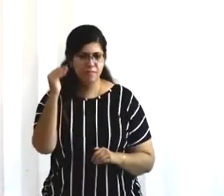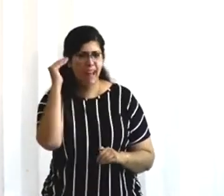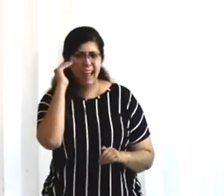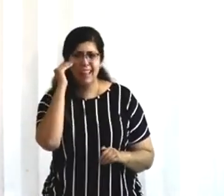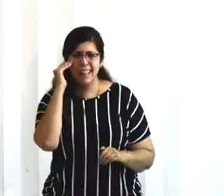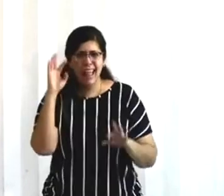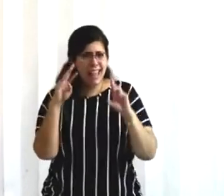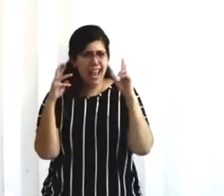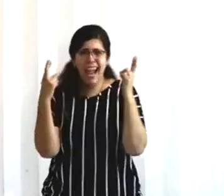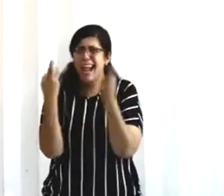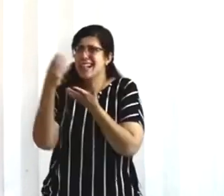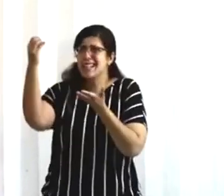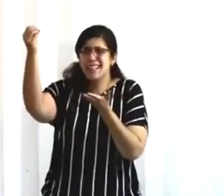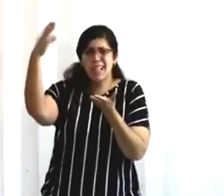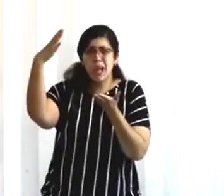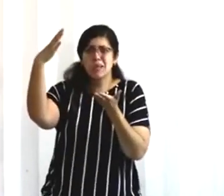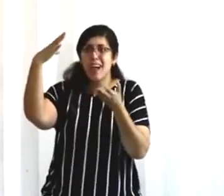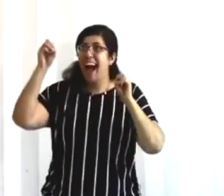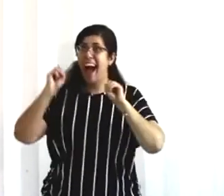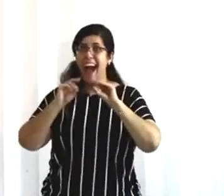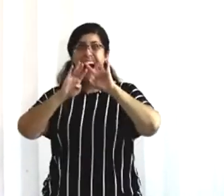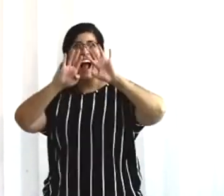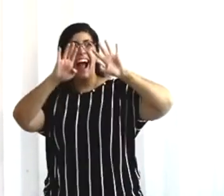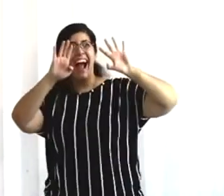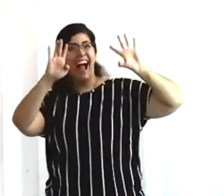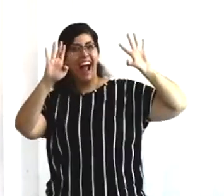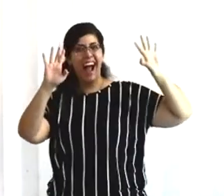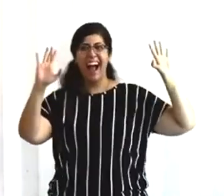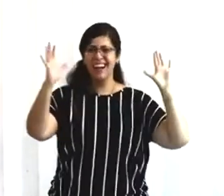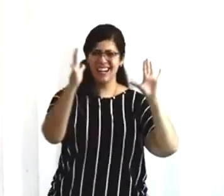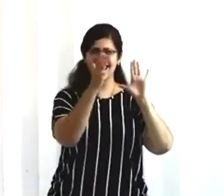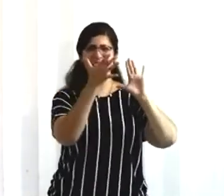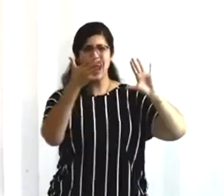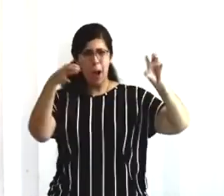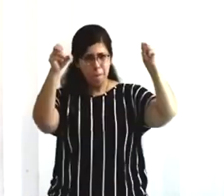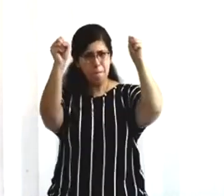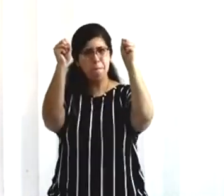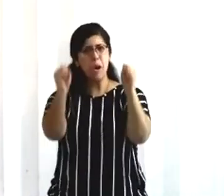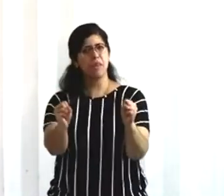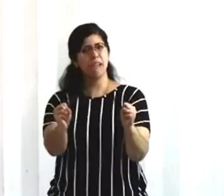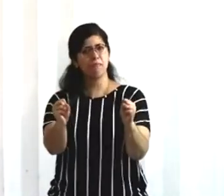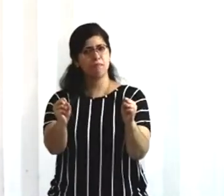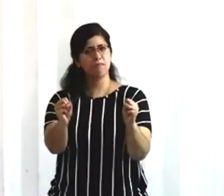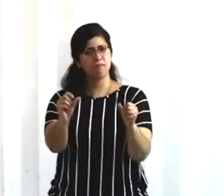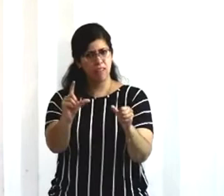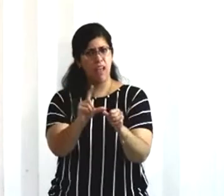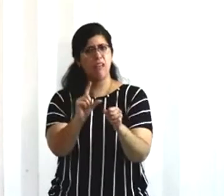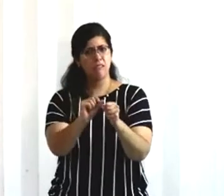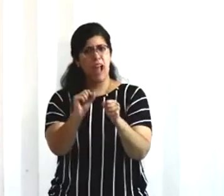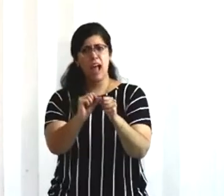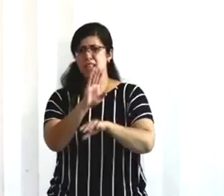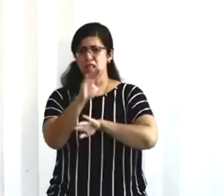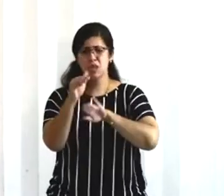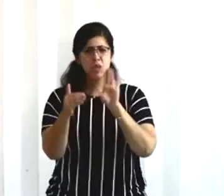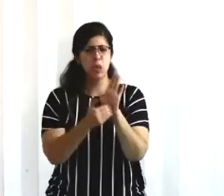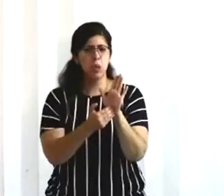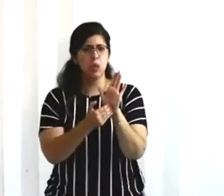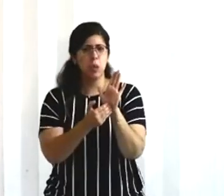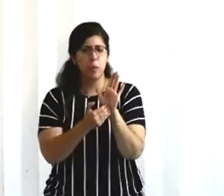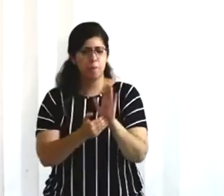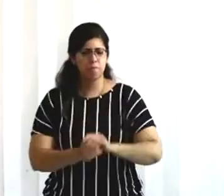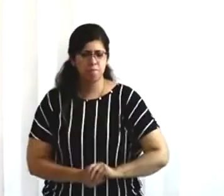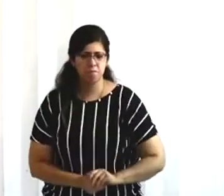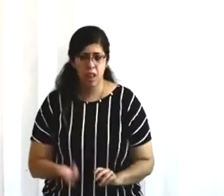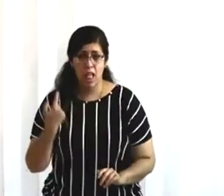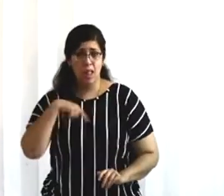de forma gloriosa, e essa luz tem poder para fazer aquilo que nós não